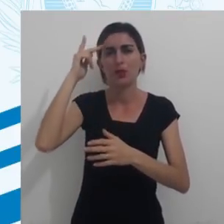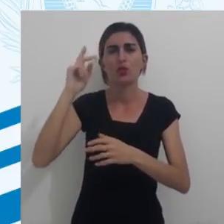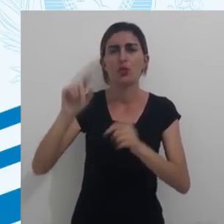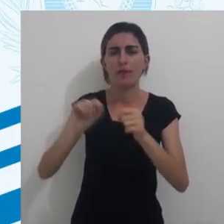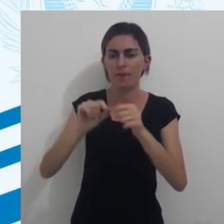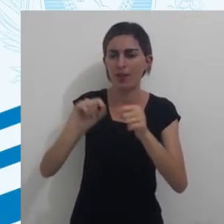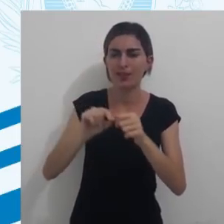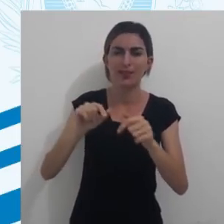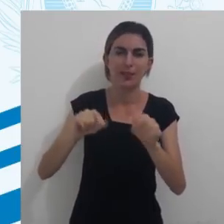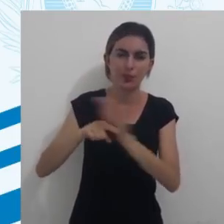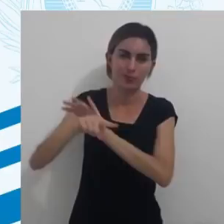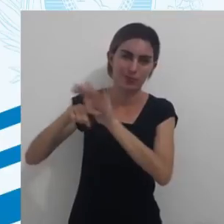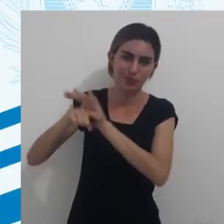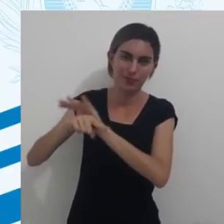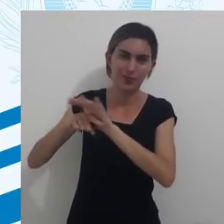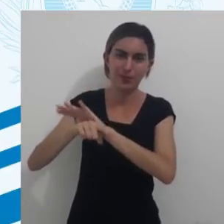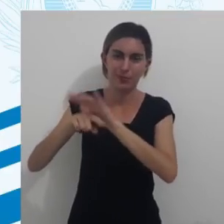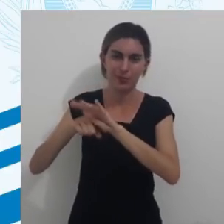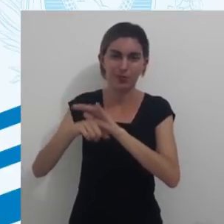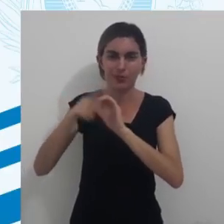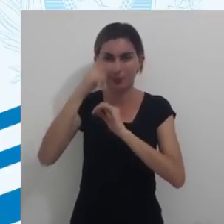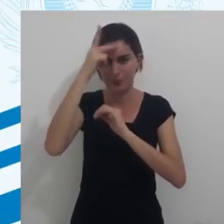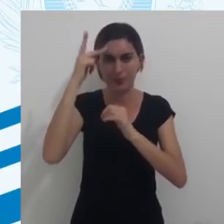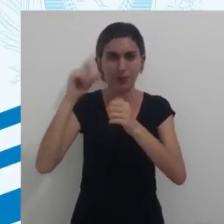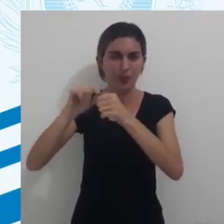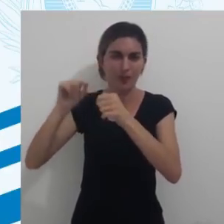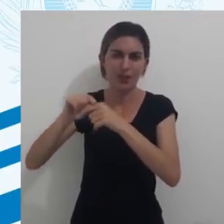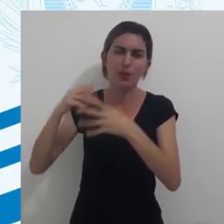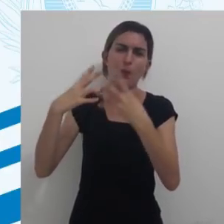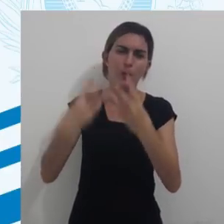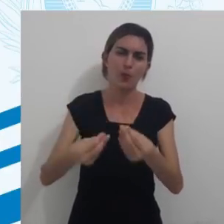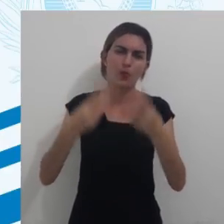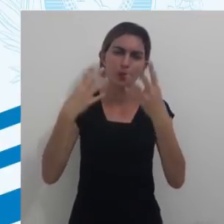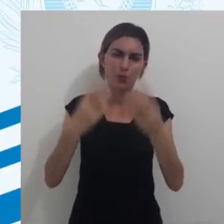executa rotineiramente muitas